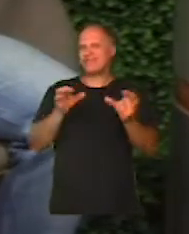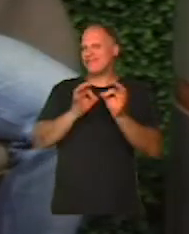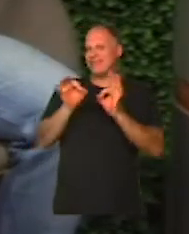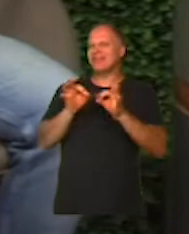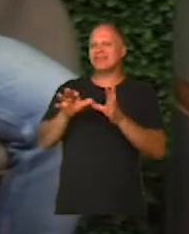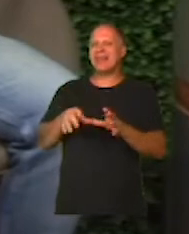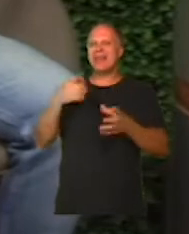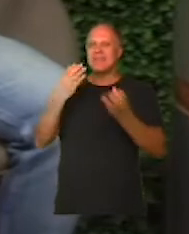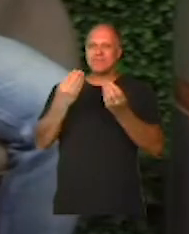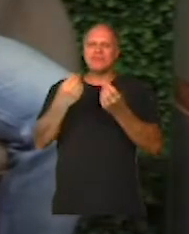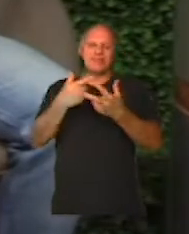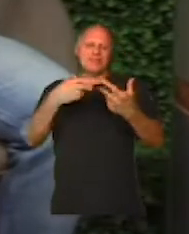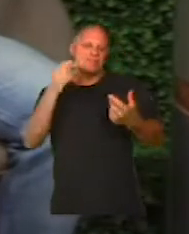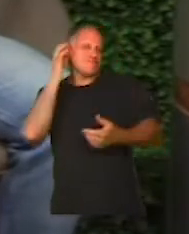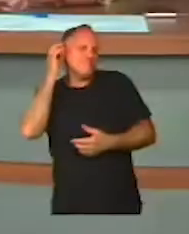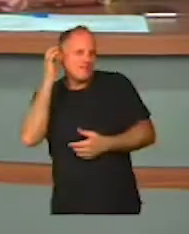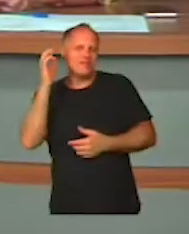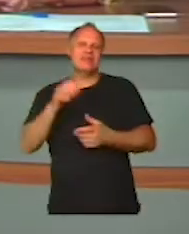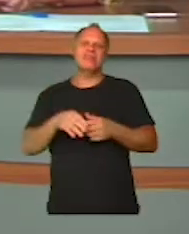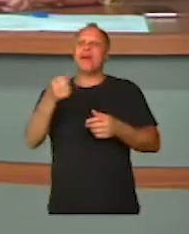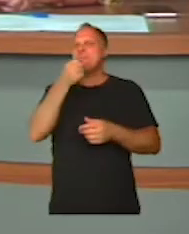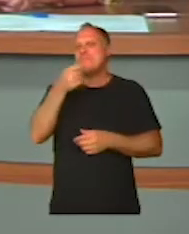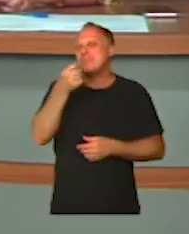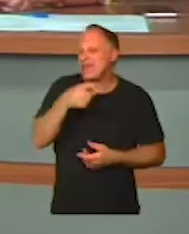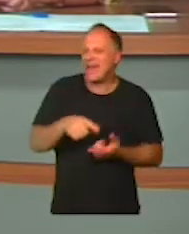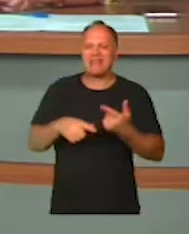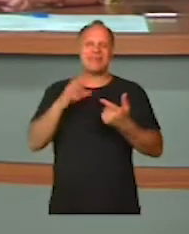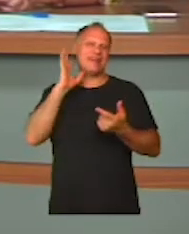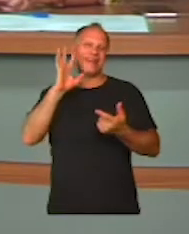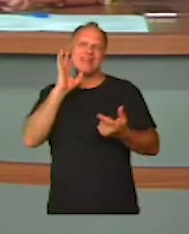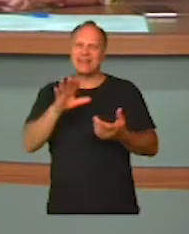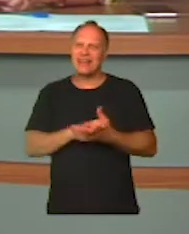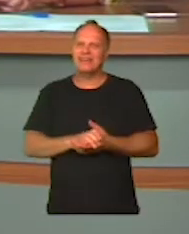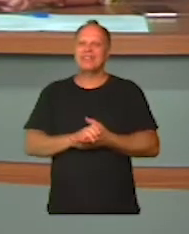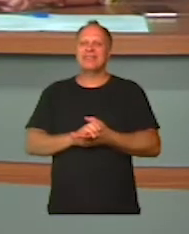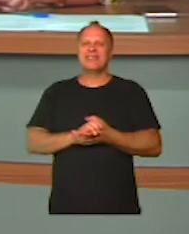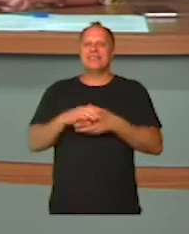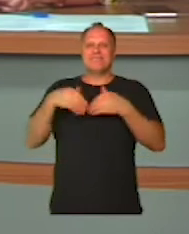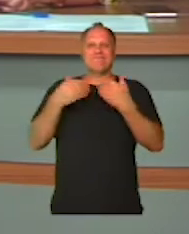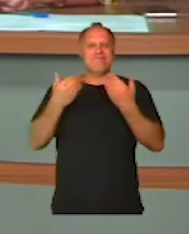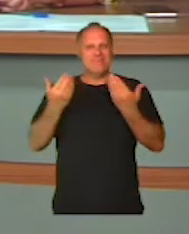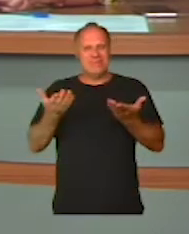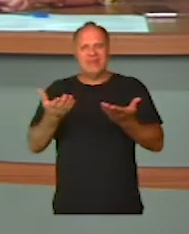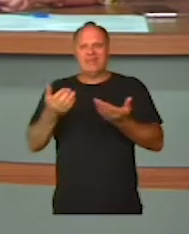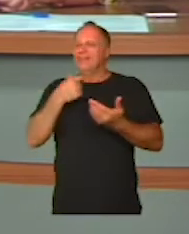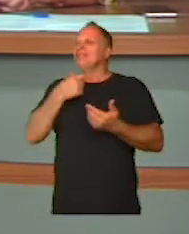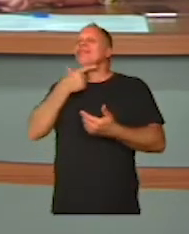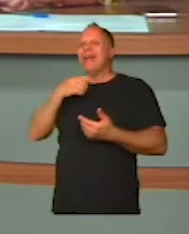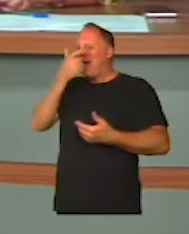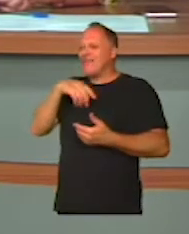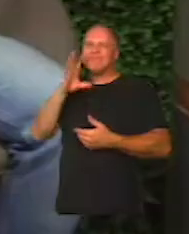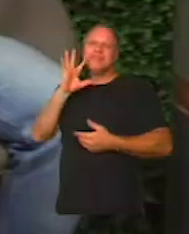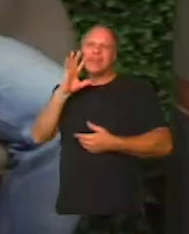é uma comédia maravilhosa. Ai, comédia tudo de bom, né? Tudo de bom, tudo eu de bom. Eu acho maravilhoso, até então, o clima para ensaio é sim, outro. Sim, são